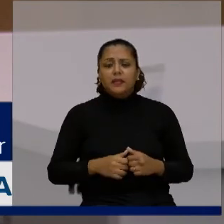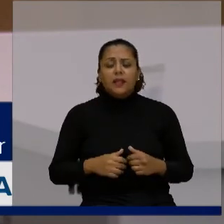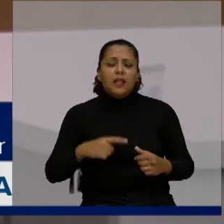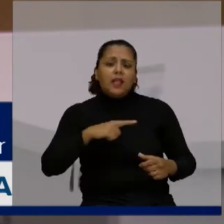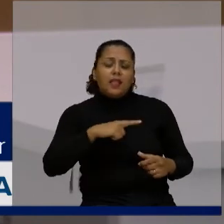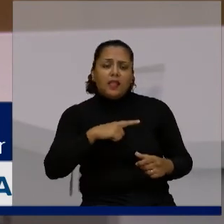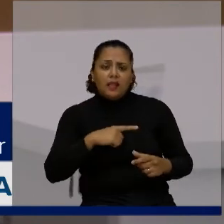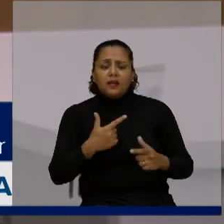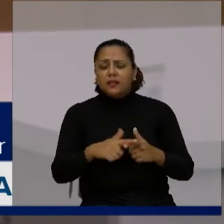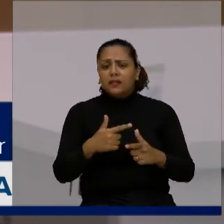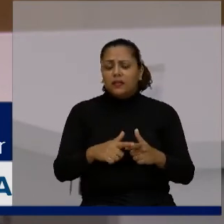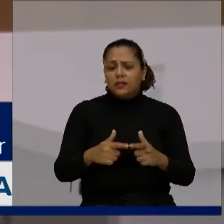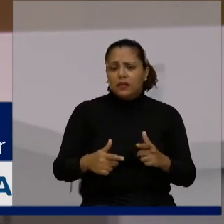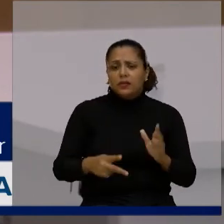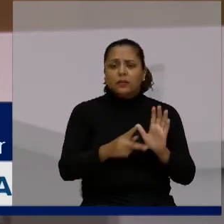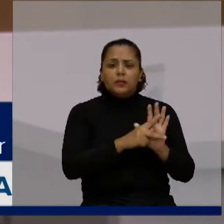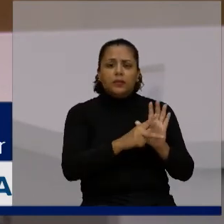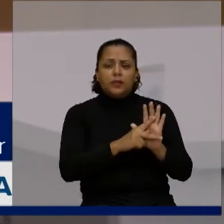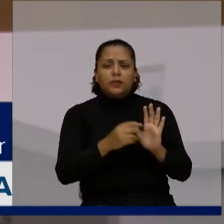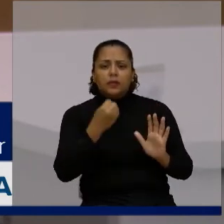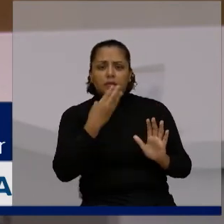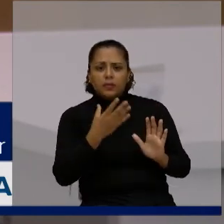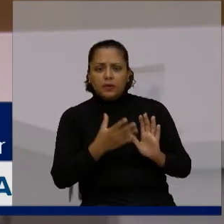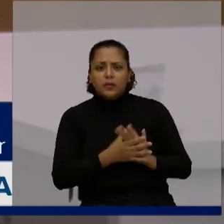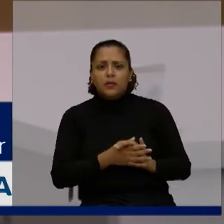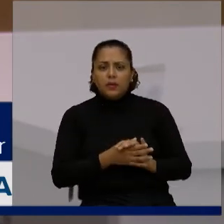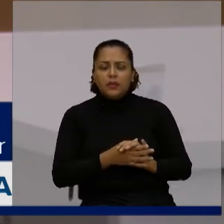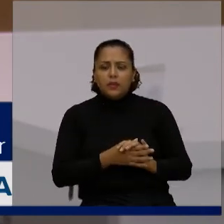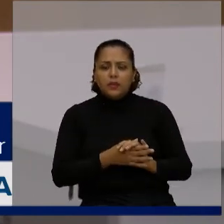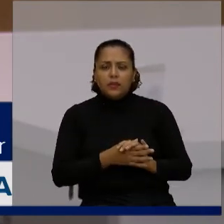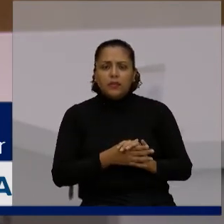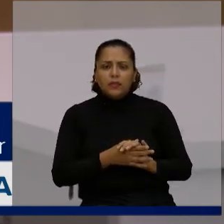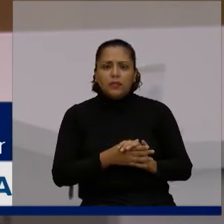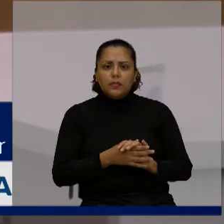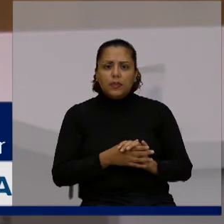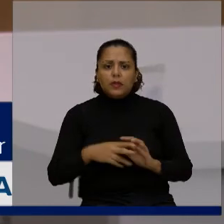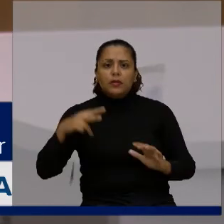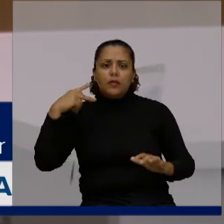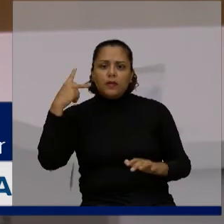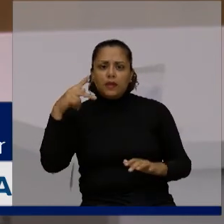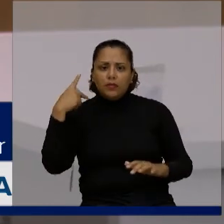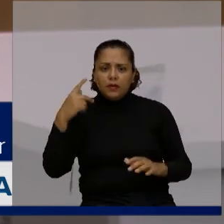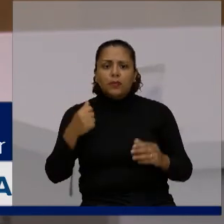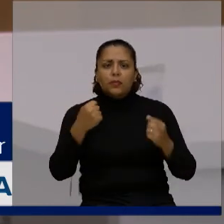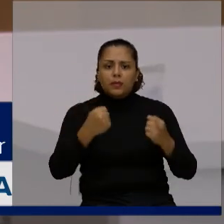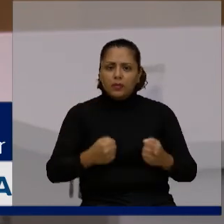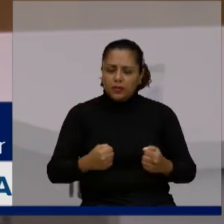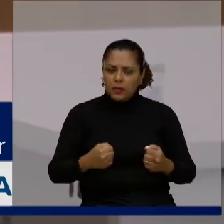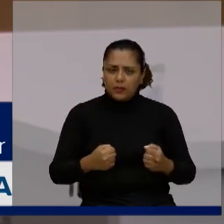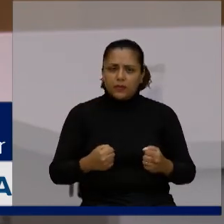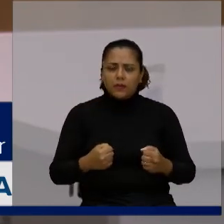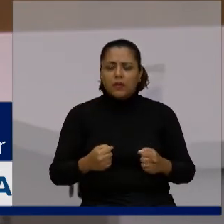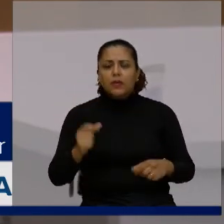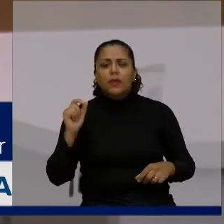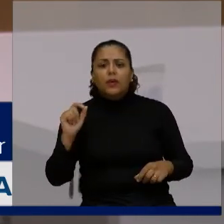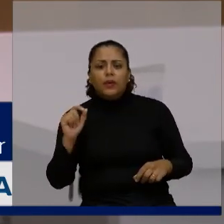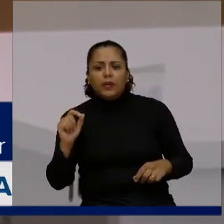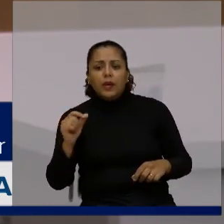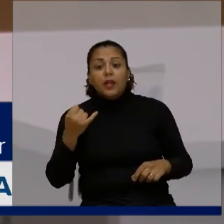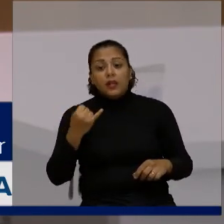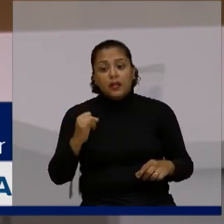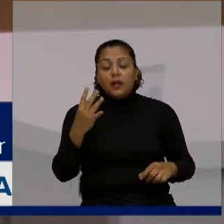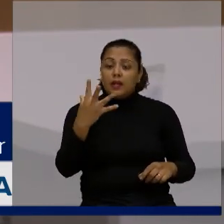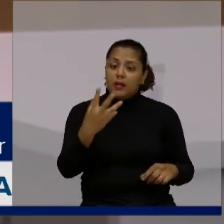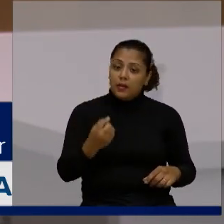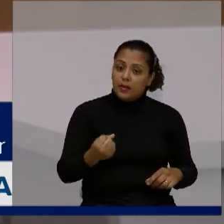um processo benéfico. Então, para orientar os vereadores, para que eles possam ver se eles, de fato, repudiam o processo ou